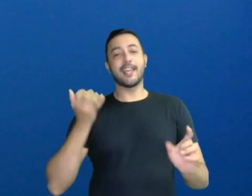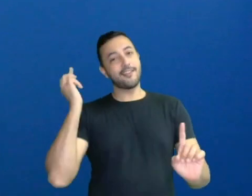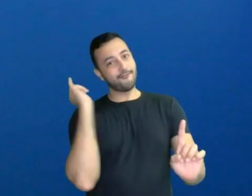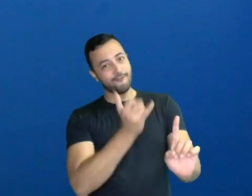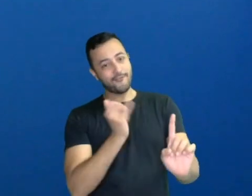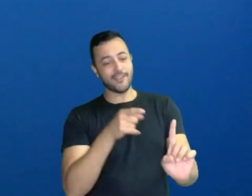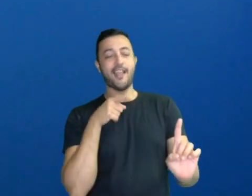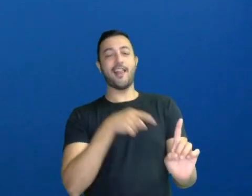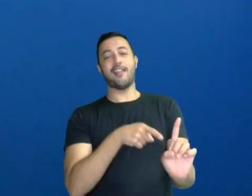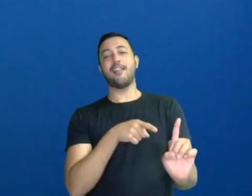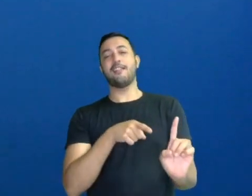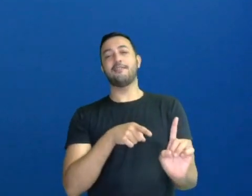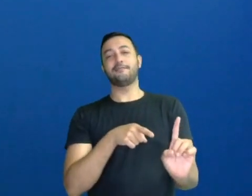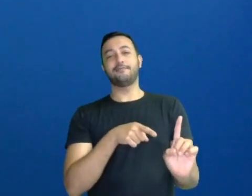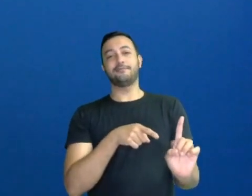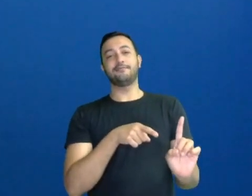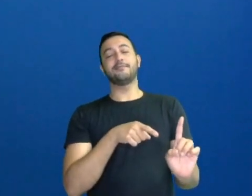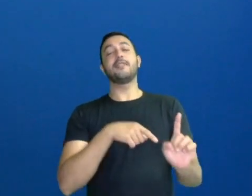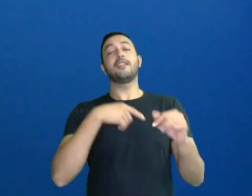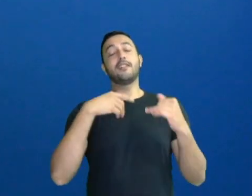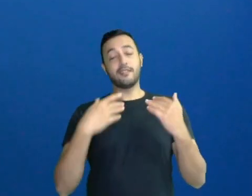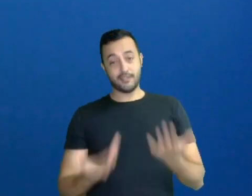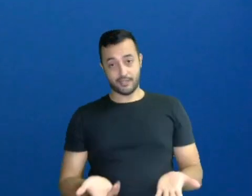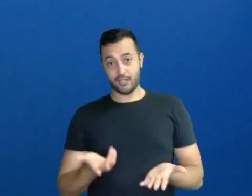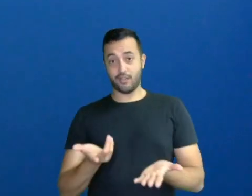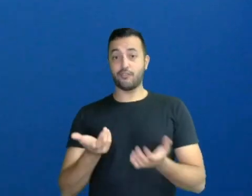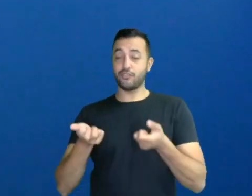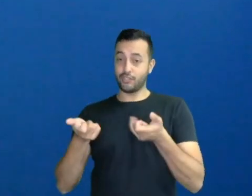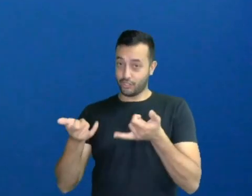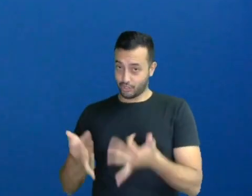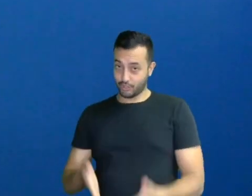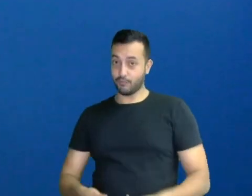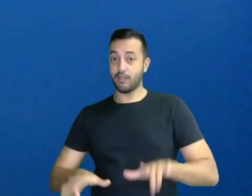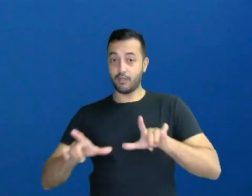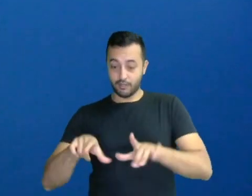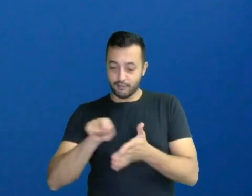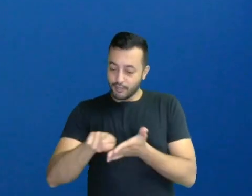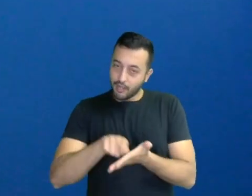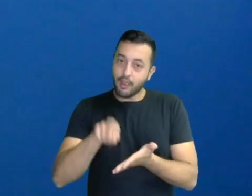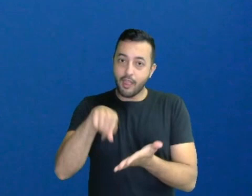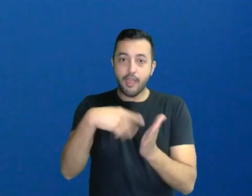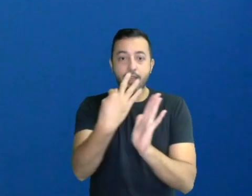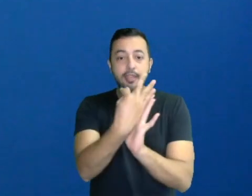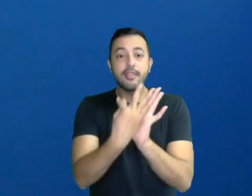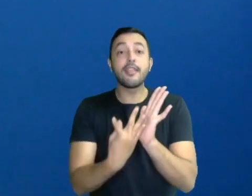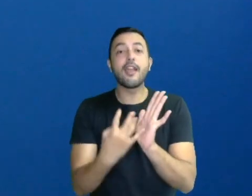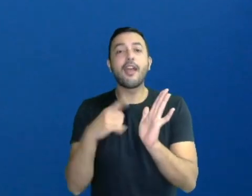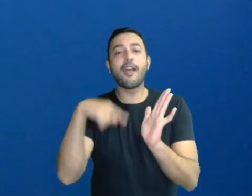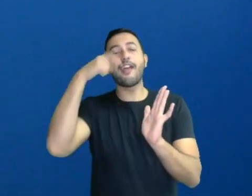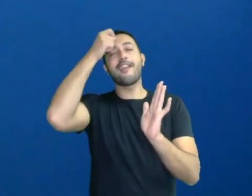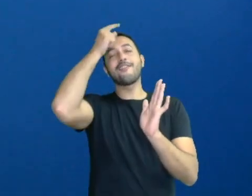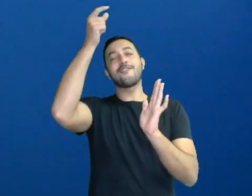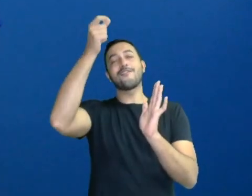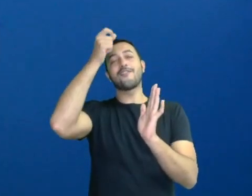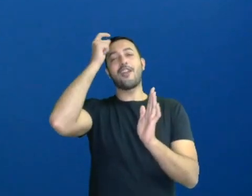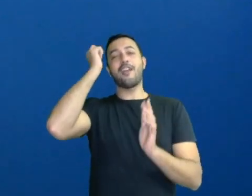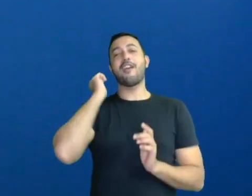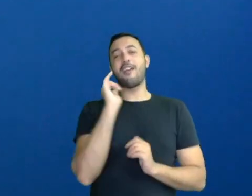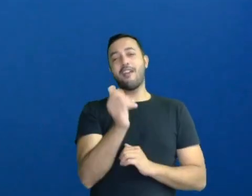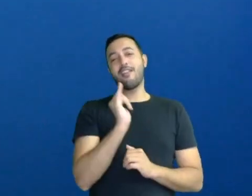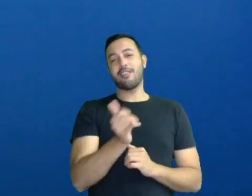a luz soubesse por isso que a gente fala que o bilhete ele é um texto de caráter informativo